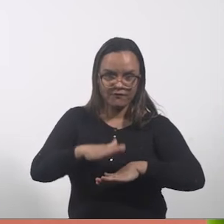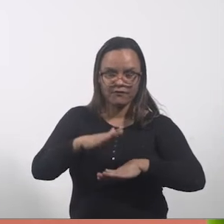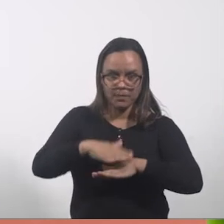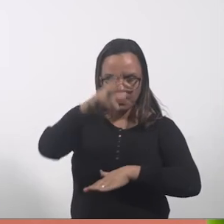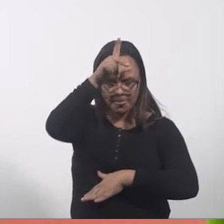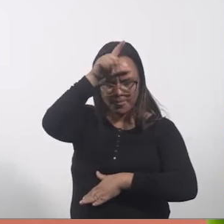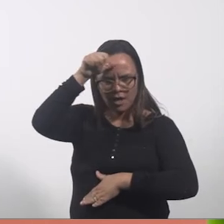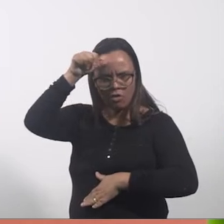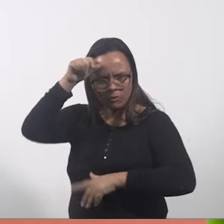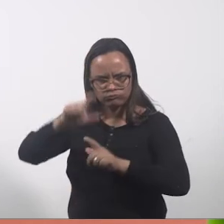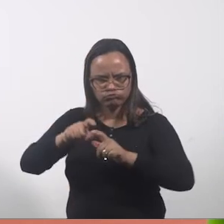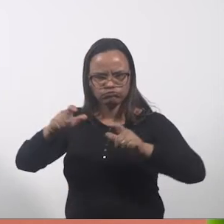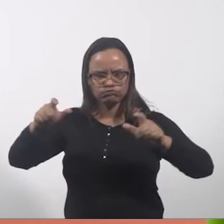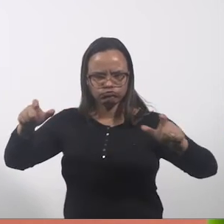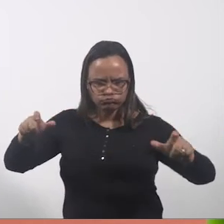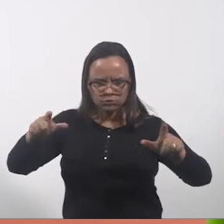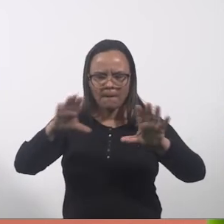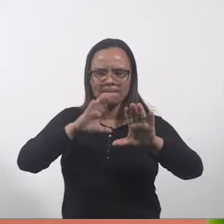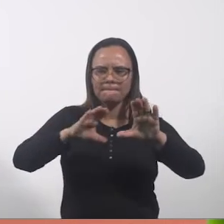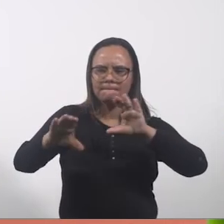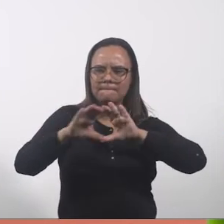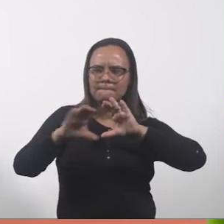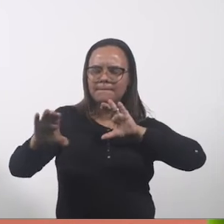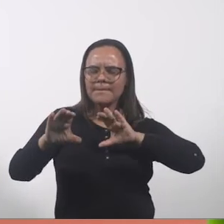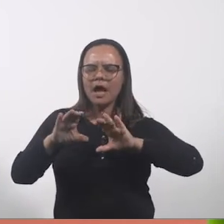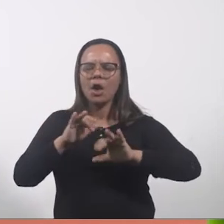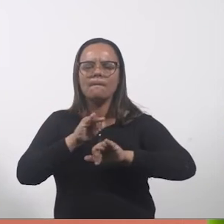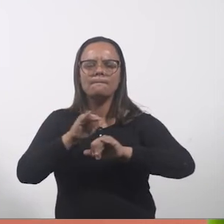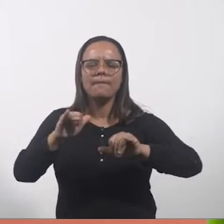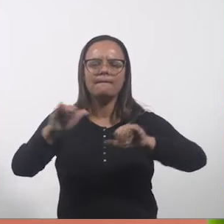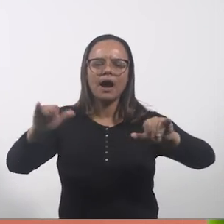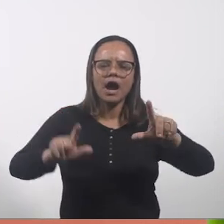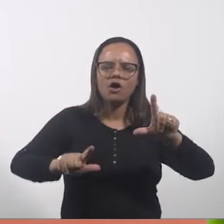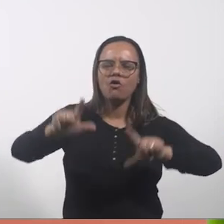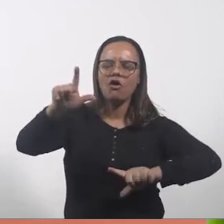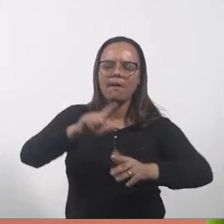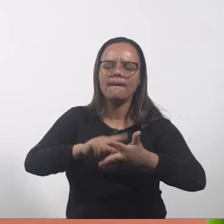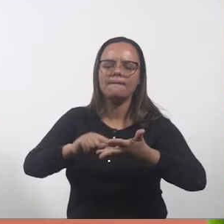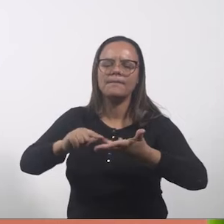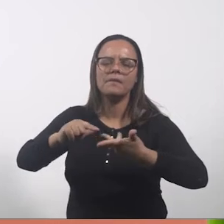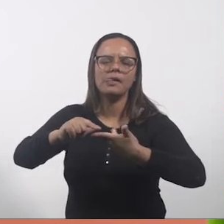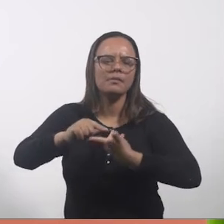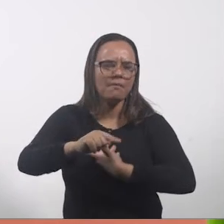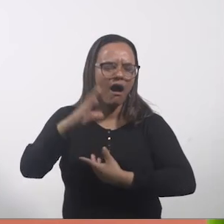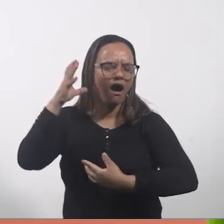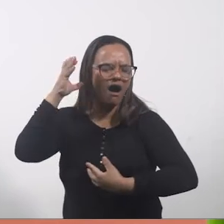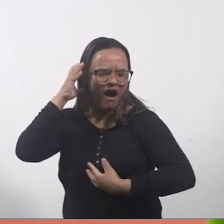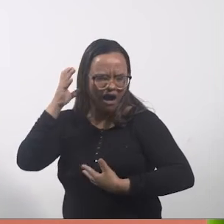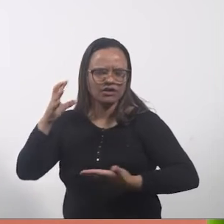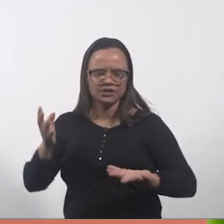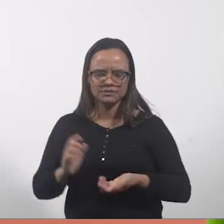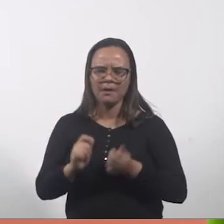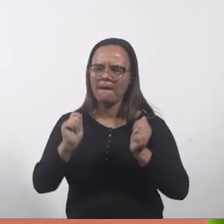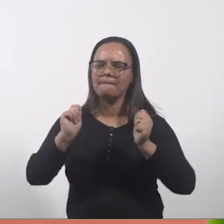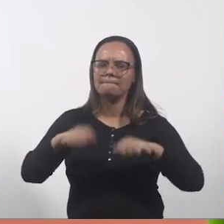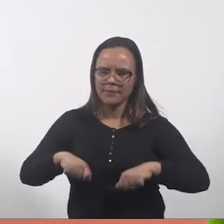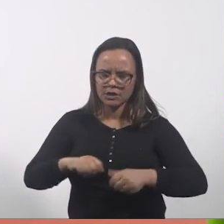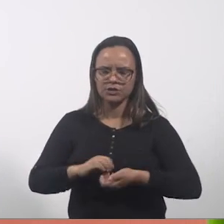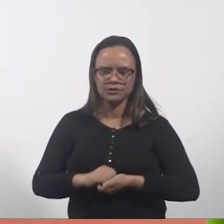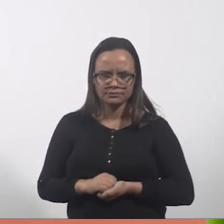um trabalho grande de comunicação, né, através de televisão, de rádio, de rede,